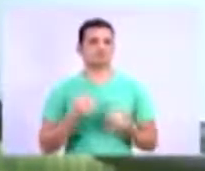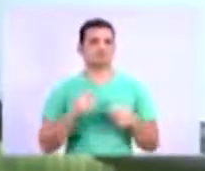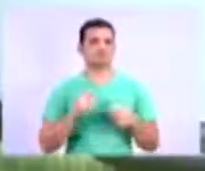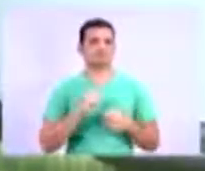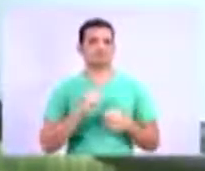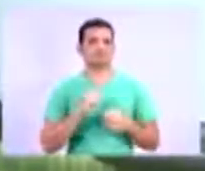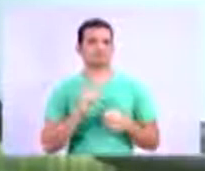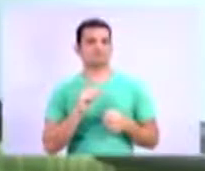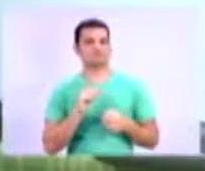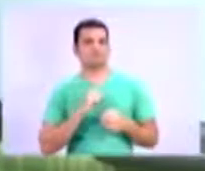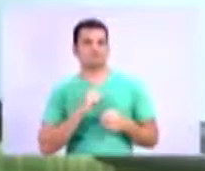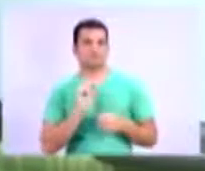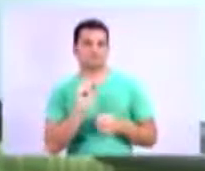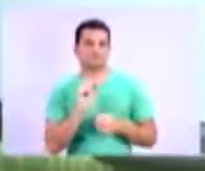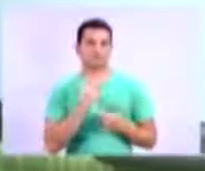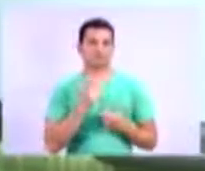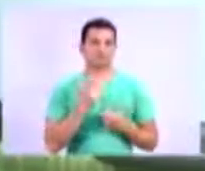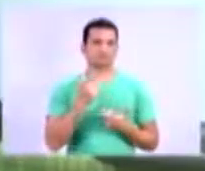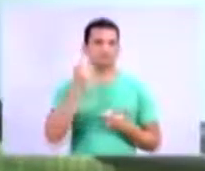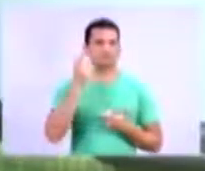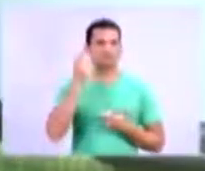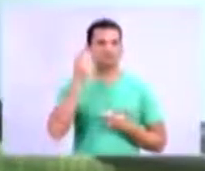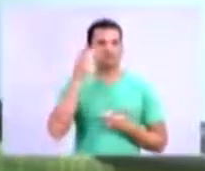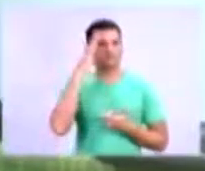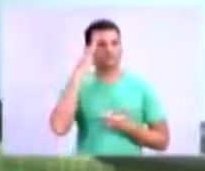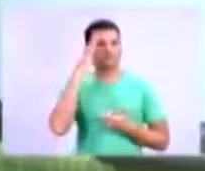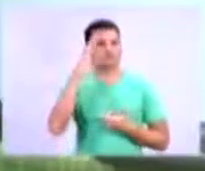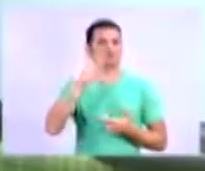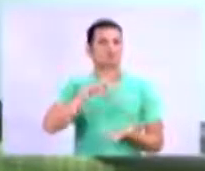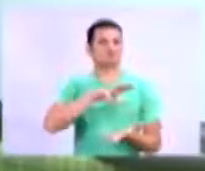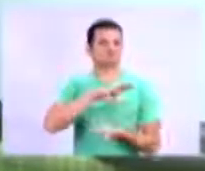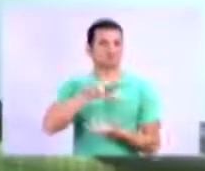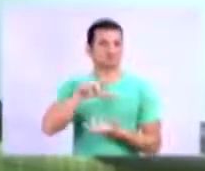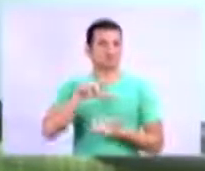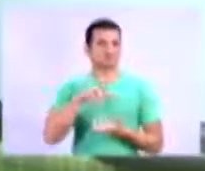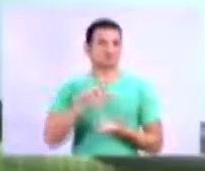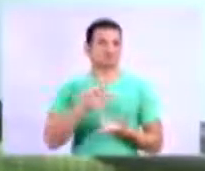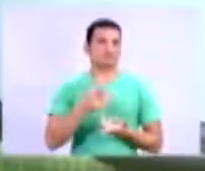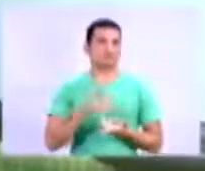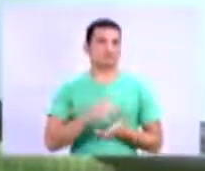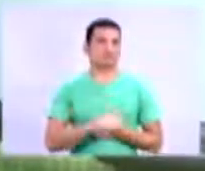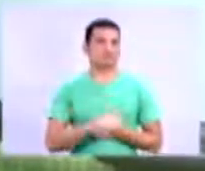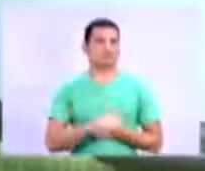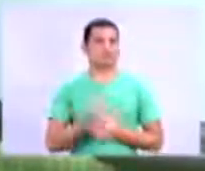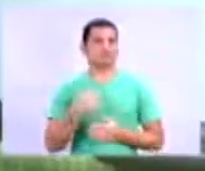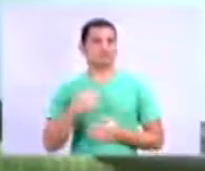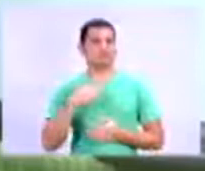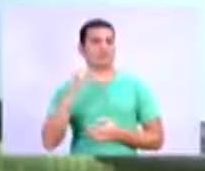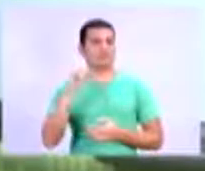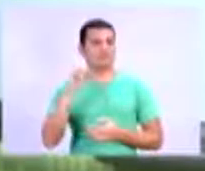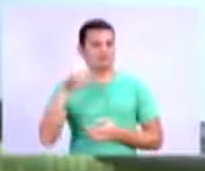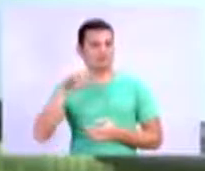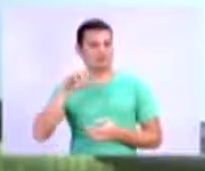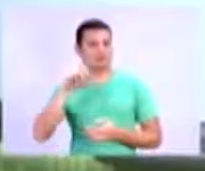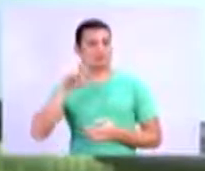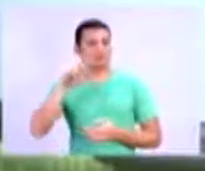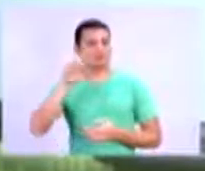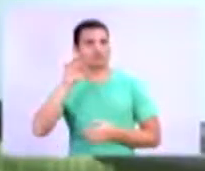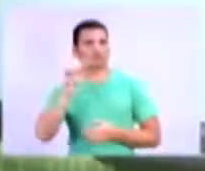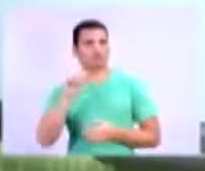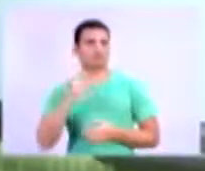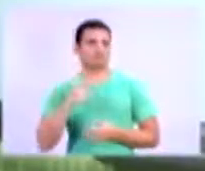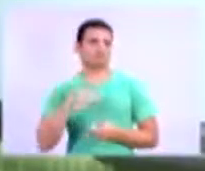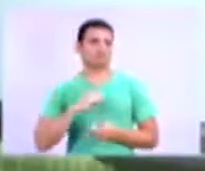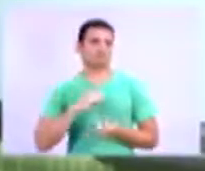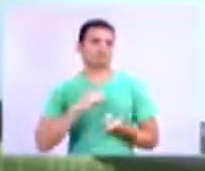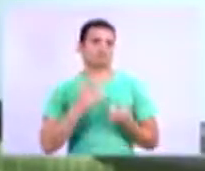princípios universais, ou seja, a minha conduta, ela tem que levar em consideração a moral, ela tem que levar em consideração os meus valores,